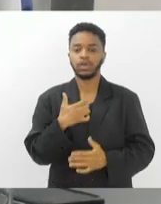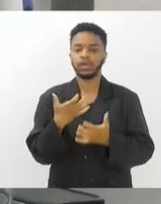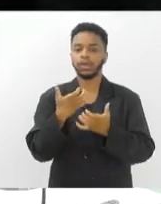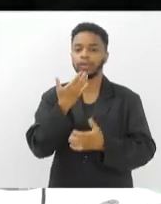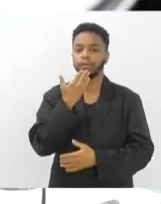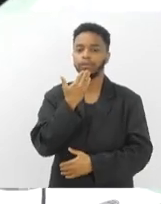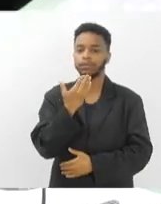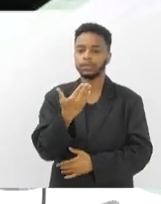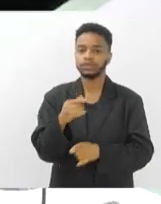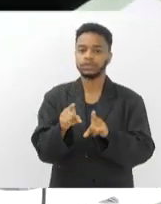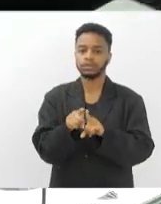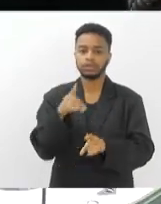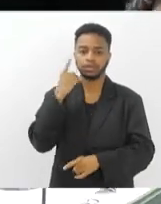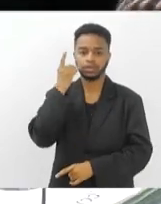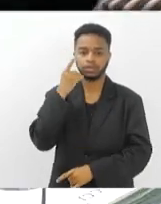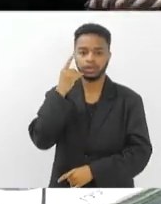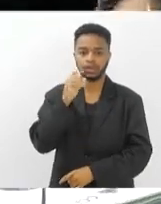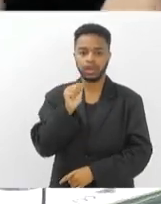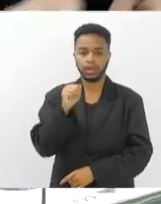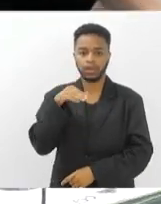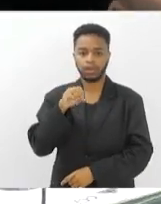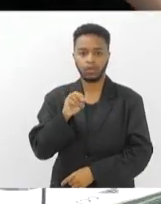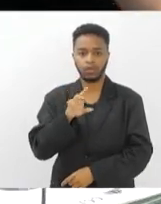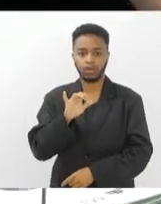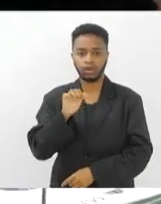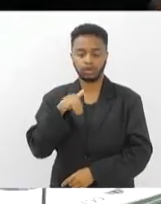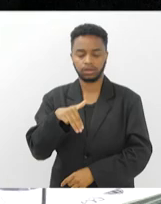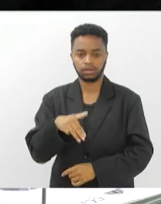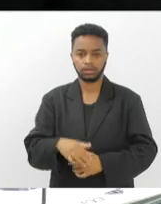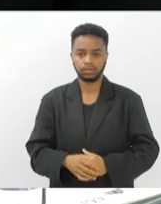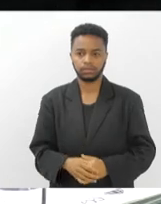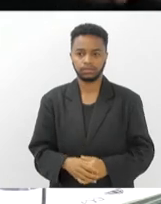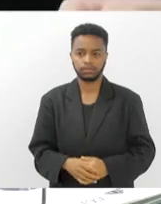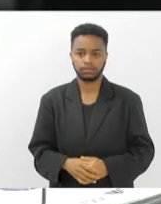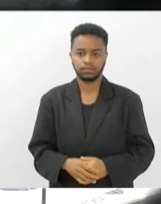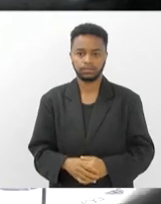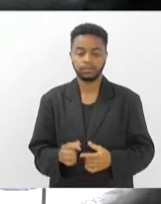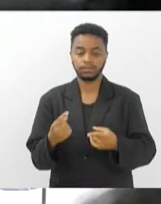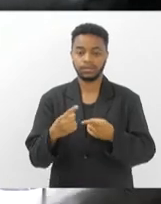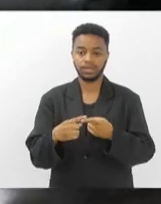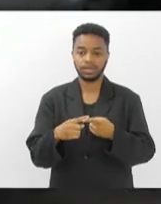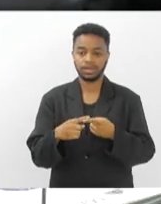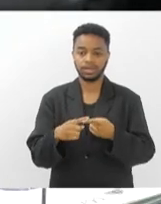pedido ao deputado Rodrigo Amorim, que fora da CCJ